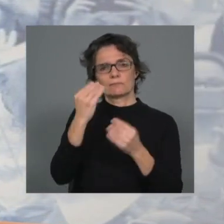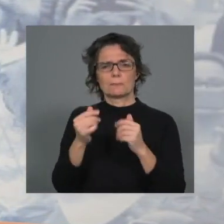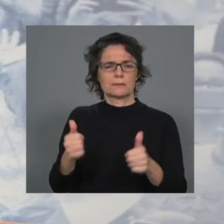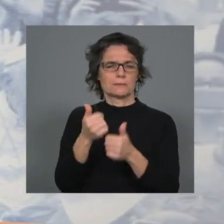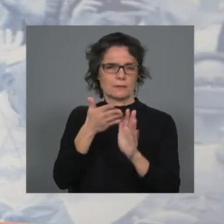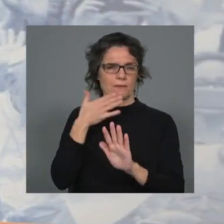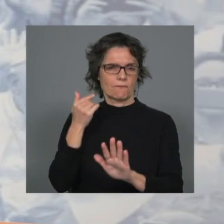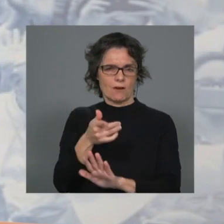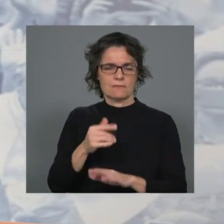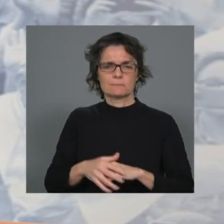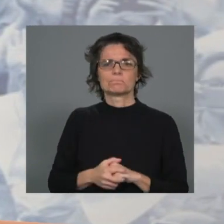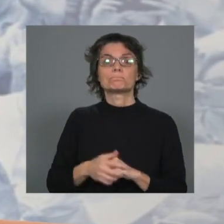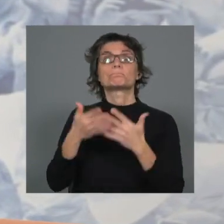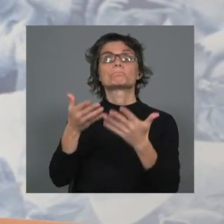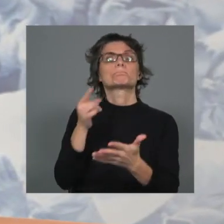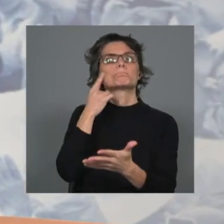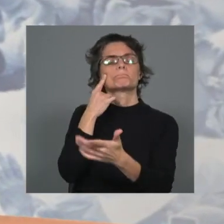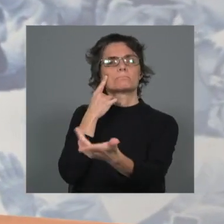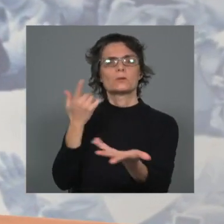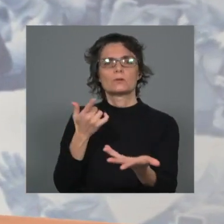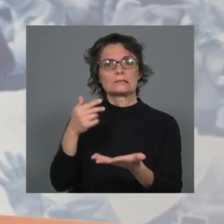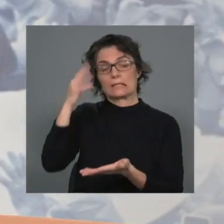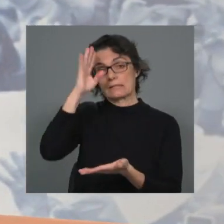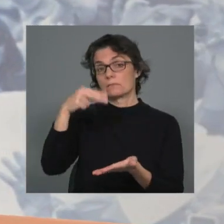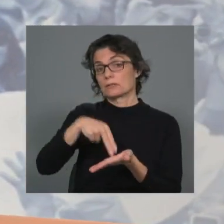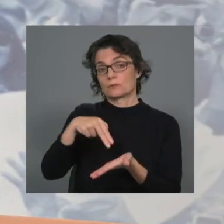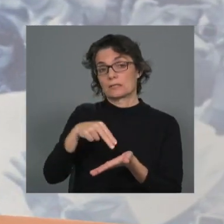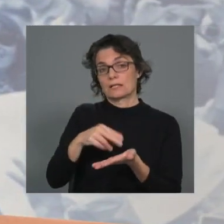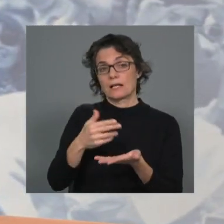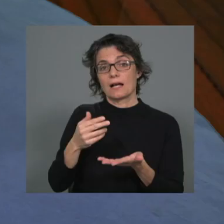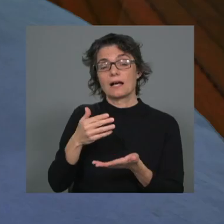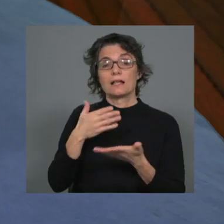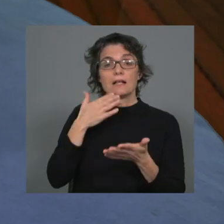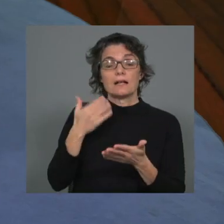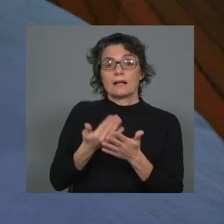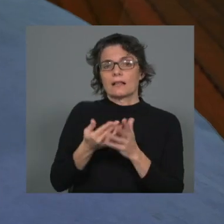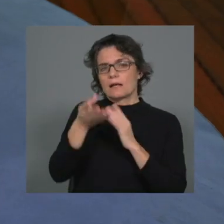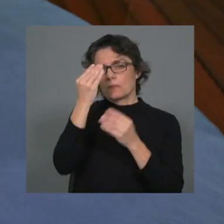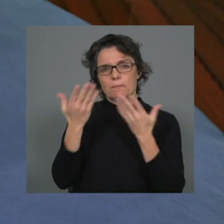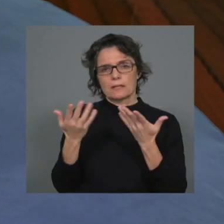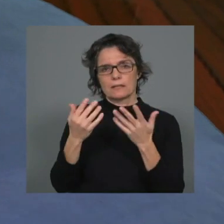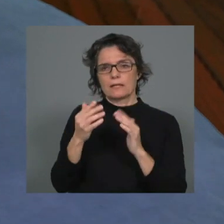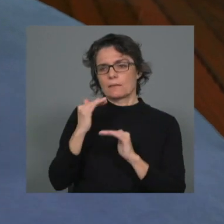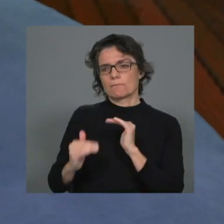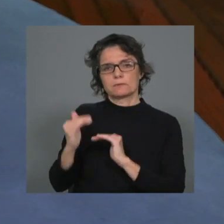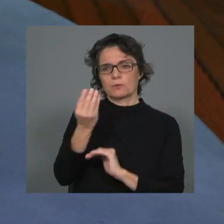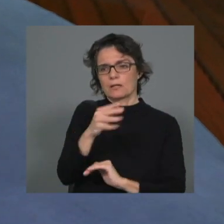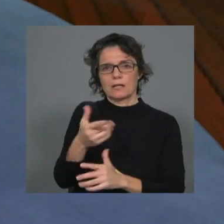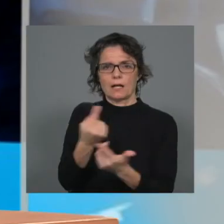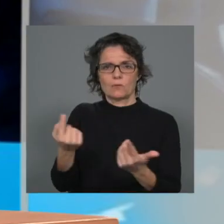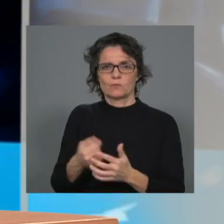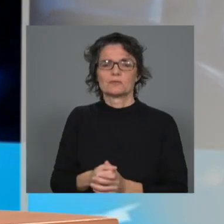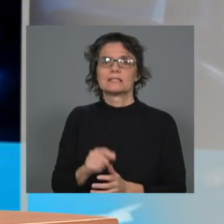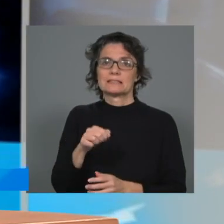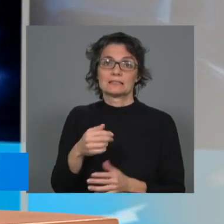crescimento. É assim, o presencial é sempre mais facilitador da aprendizagem e do crescimento dos alunos? O presencial é que é.